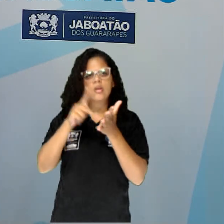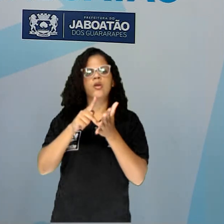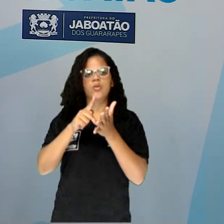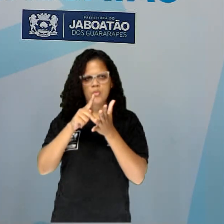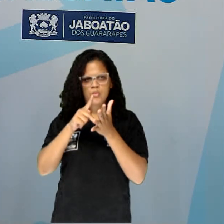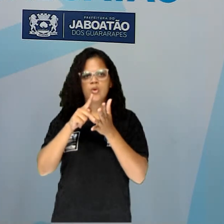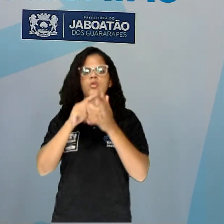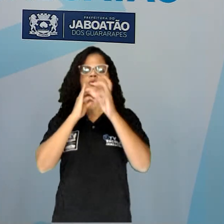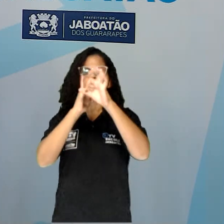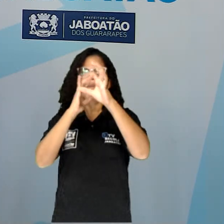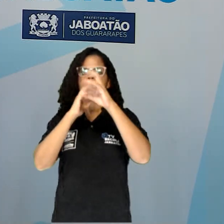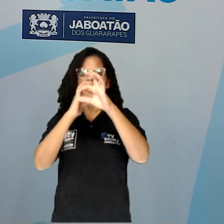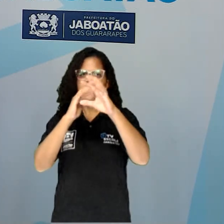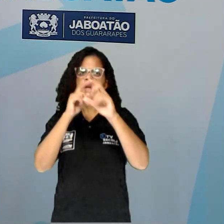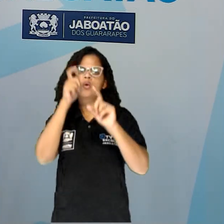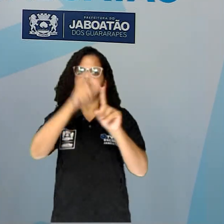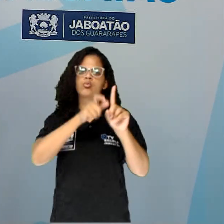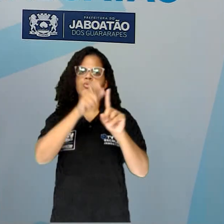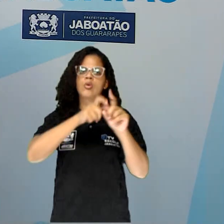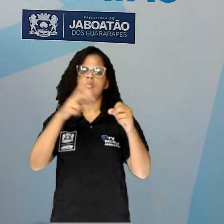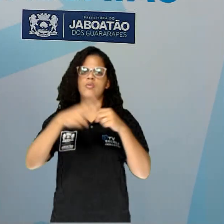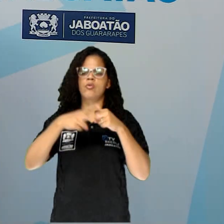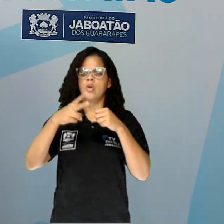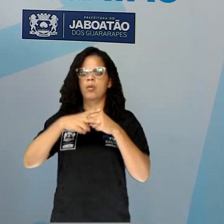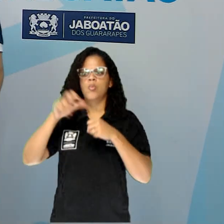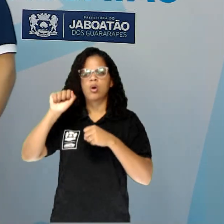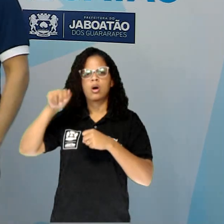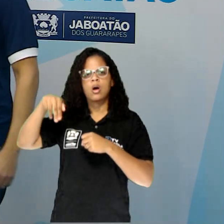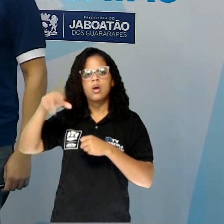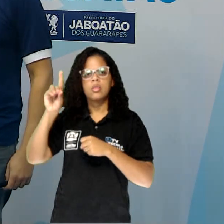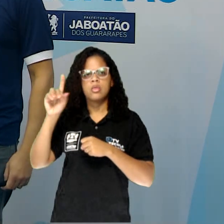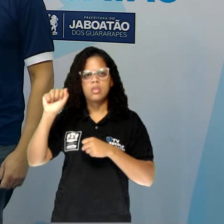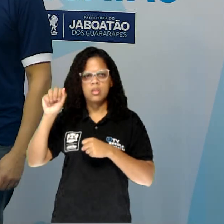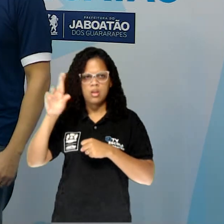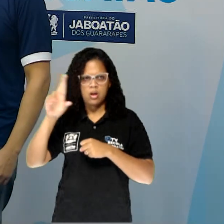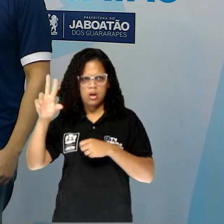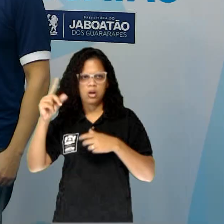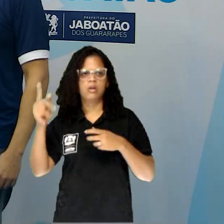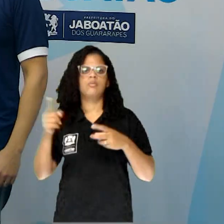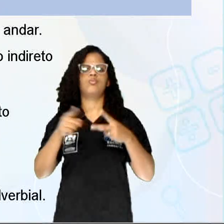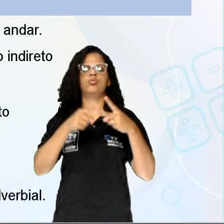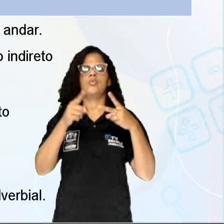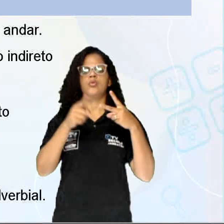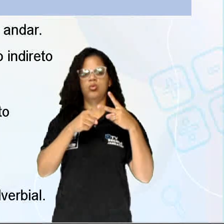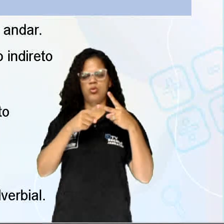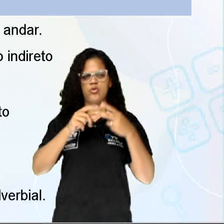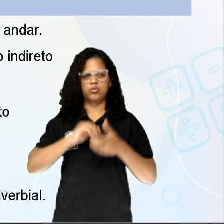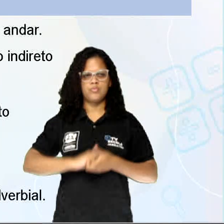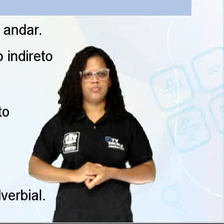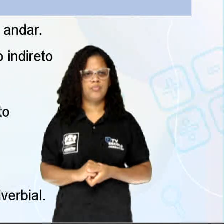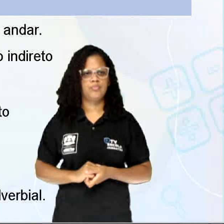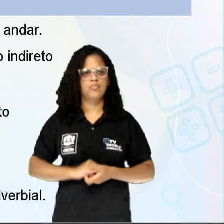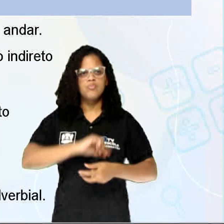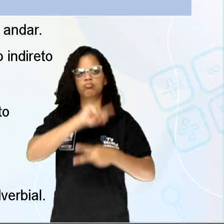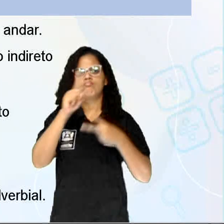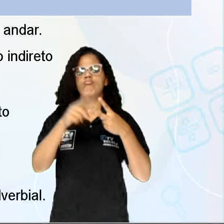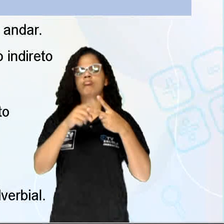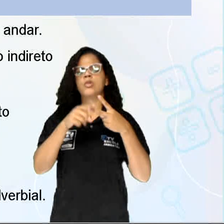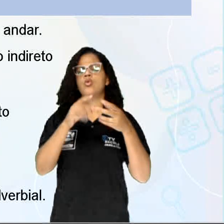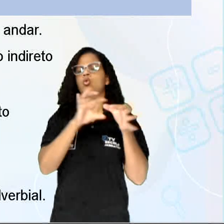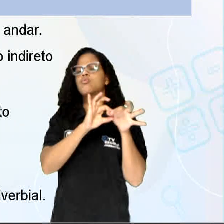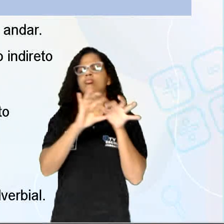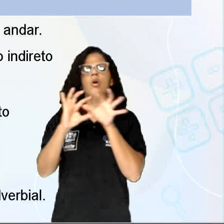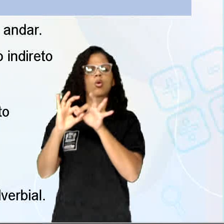verbo anda. Ok? Vamos avaliar agora o item 2. Olha só. Segundo o item 2, as